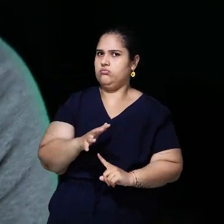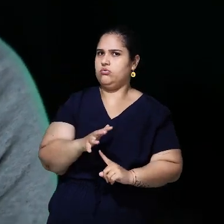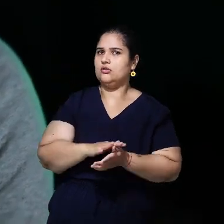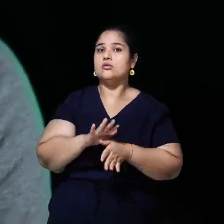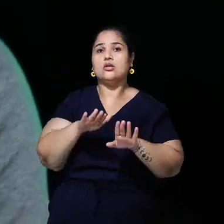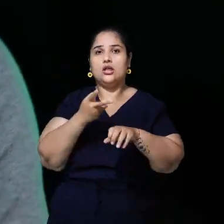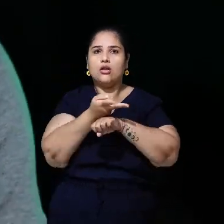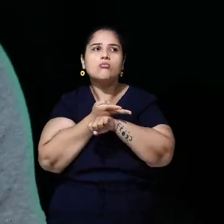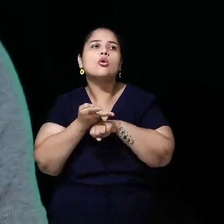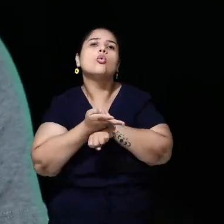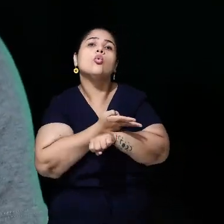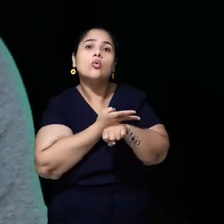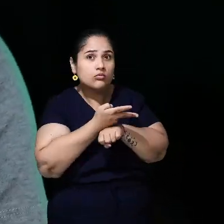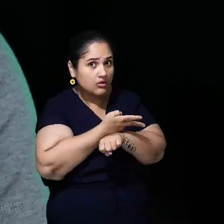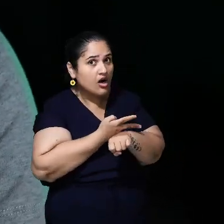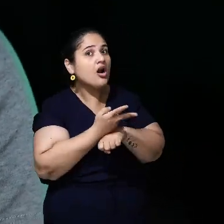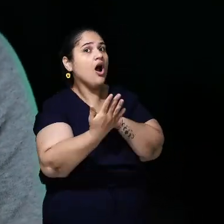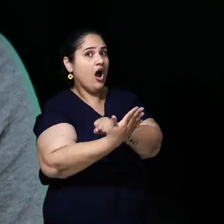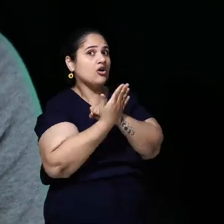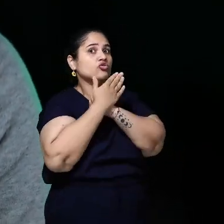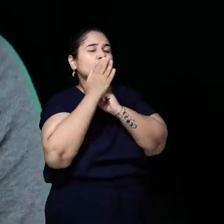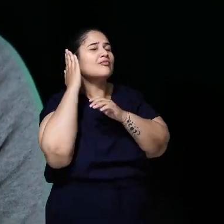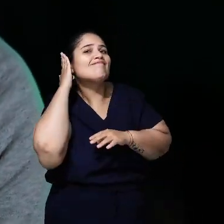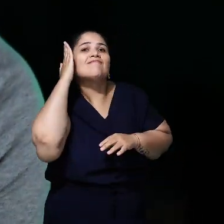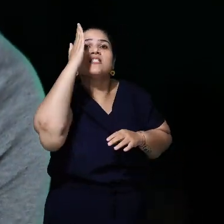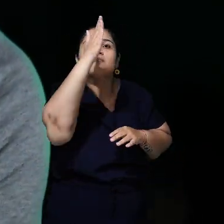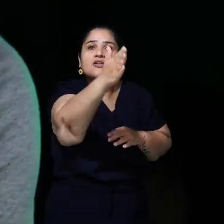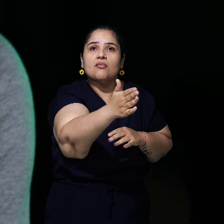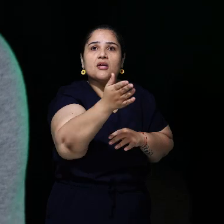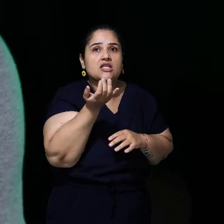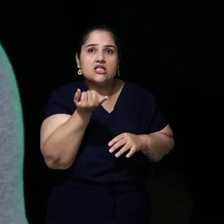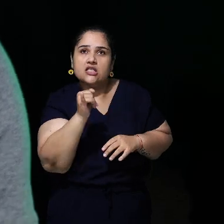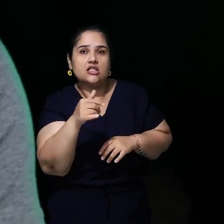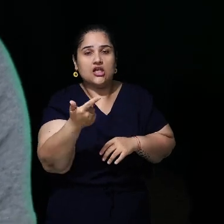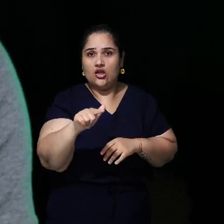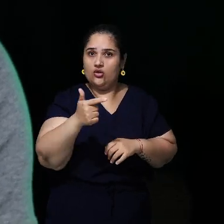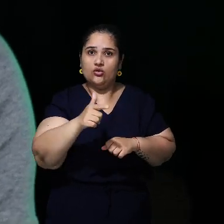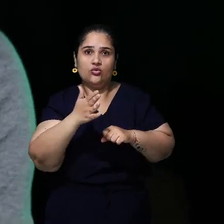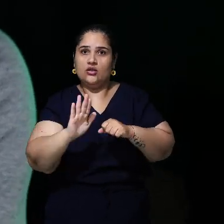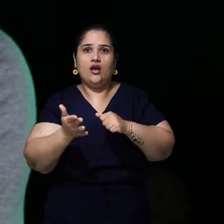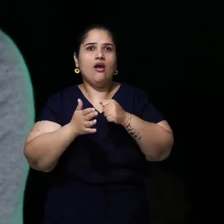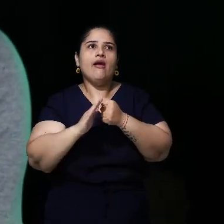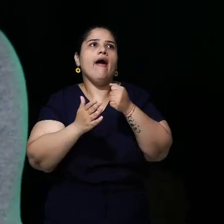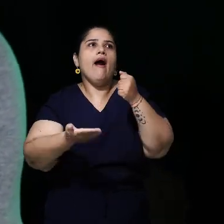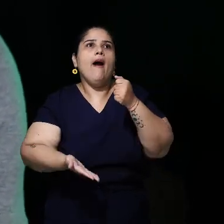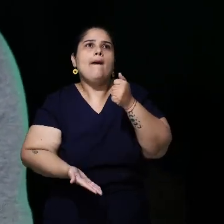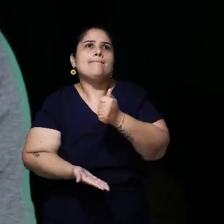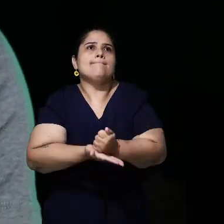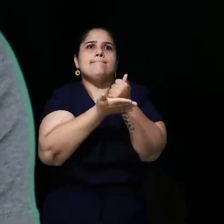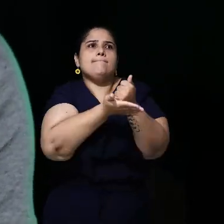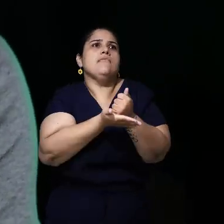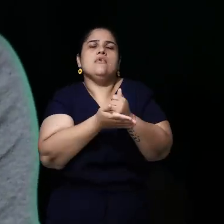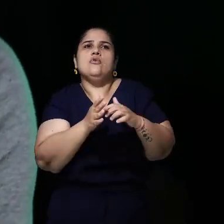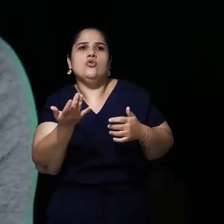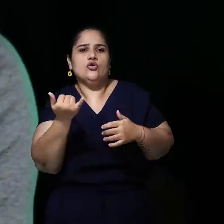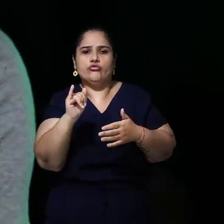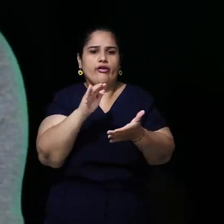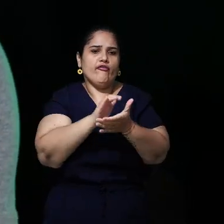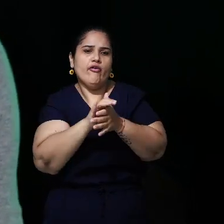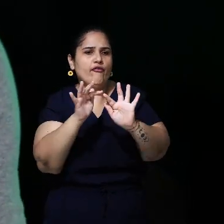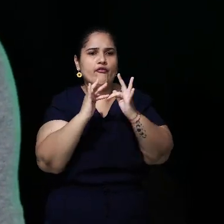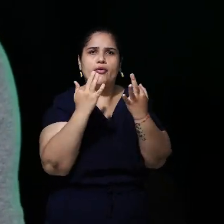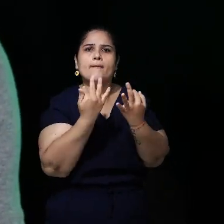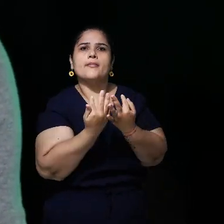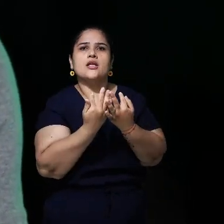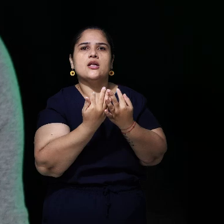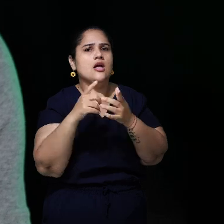ajuda, principalmente, né? Se não tem apoio familiar, se você não tem apoio da família, se você é casado, não tem apoio da sua esposa, ou enfim, se